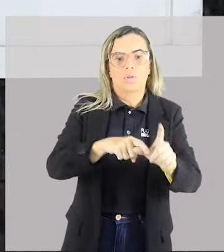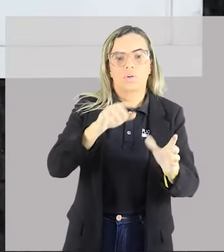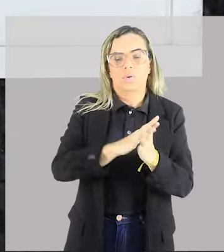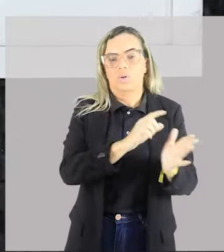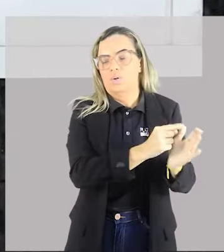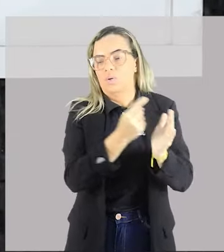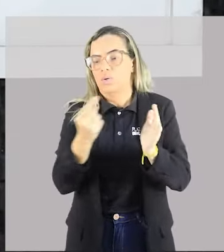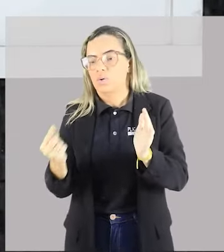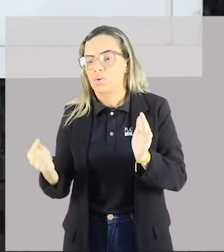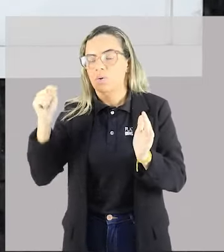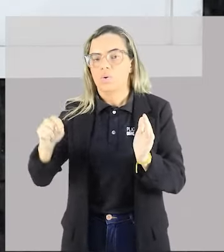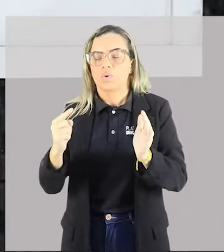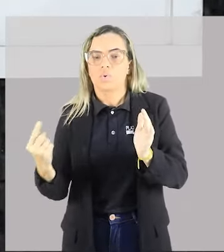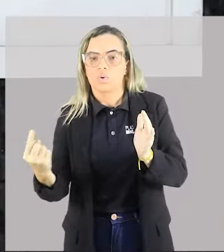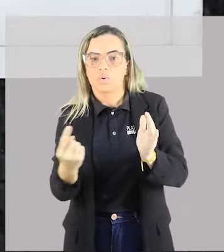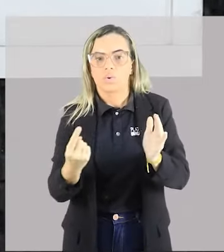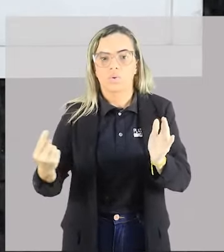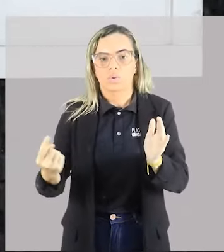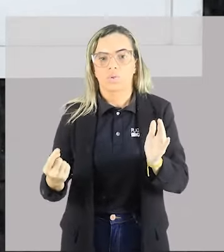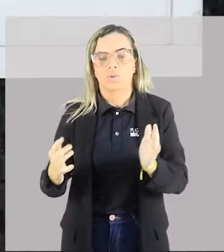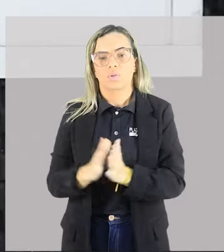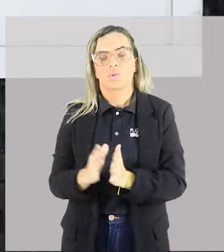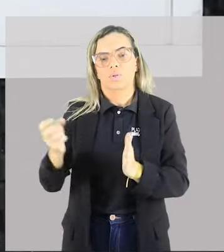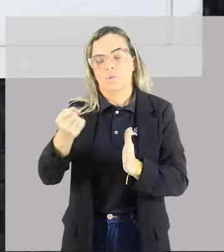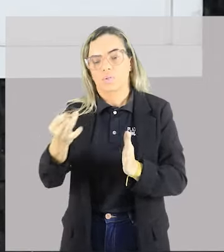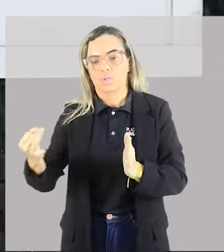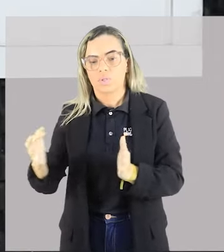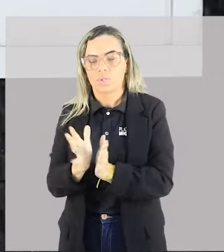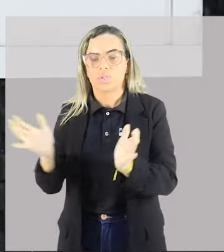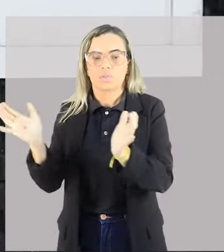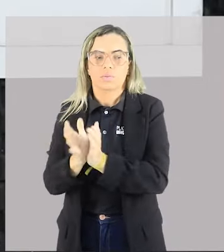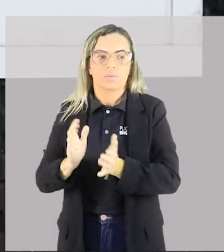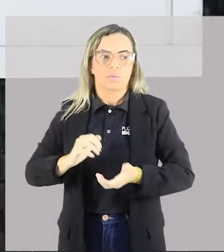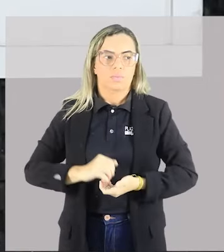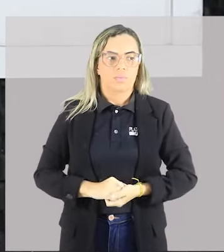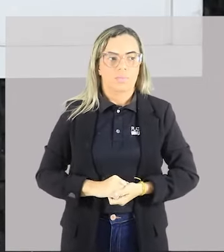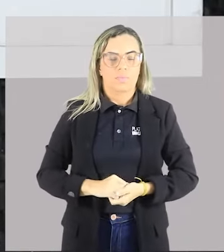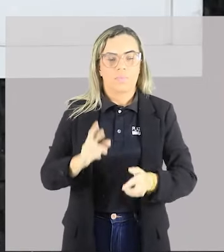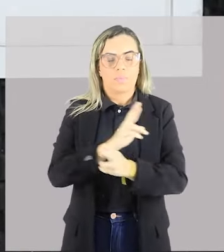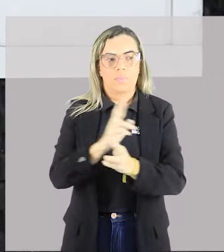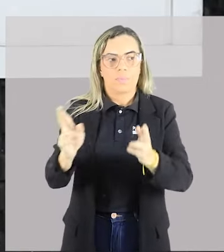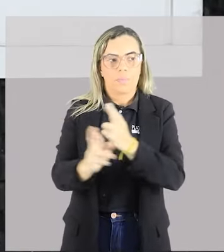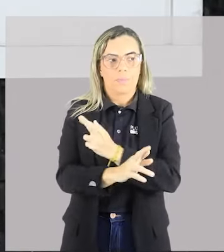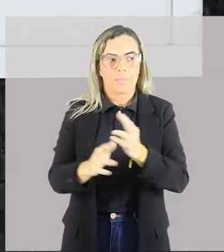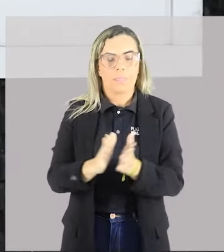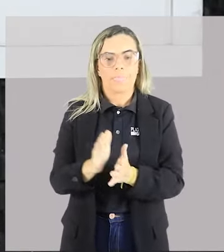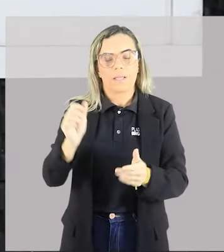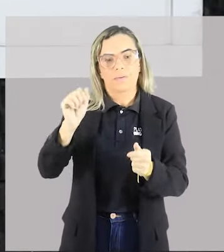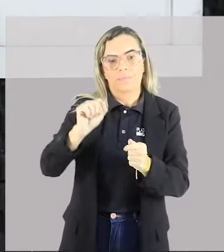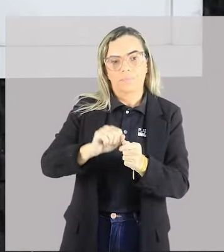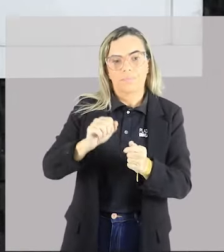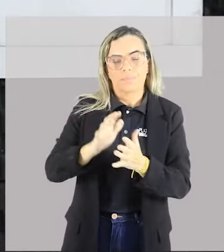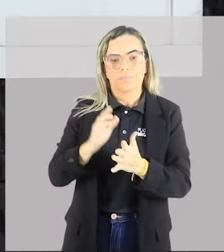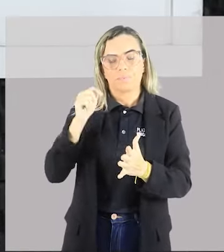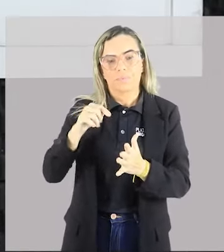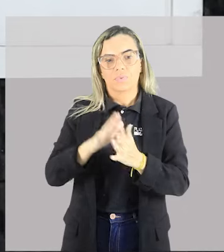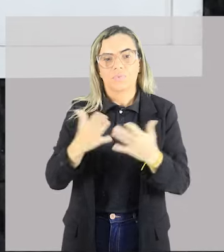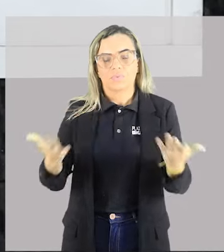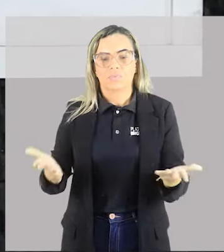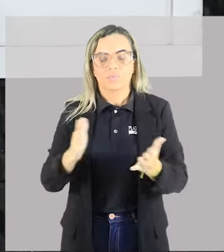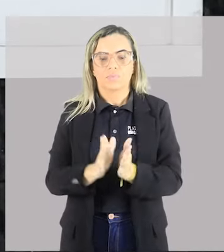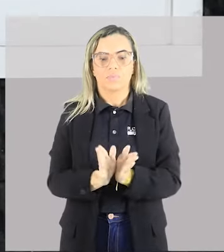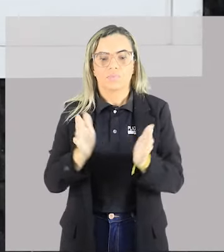único valor desse conjunto certo e essa relação é é feita né Ela é determinada